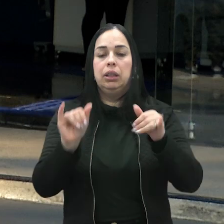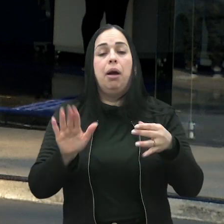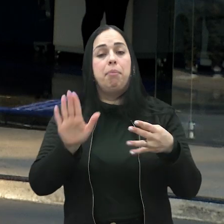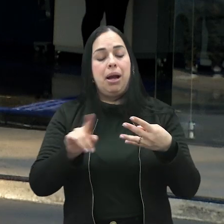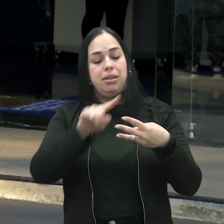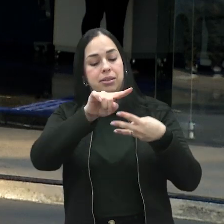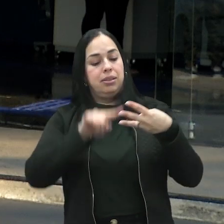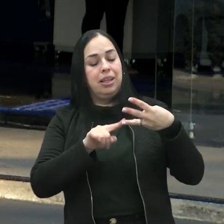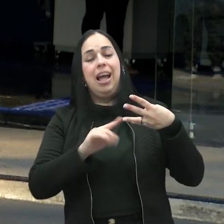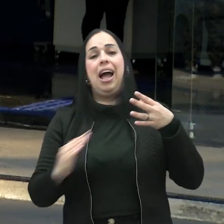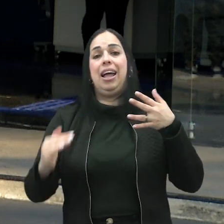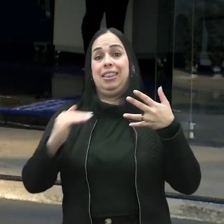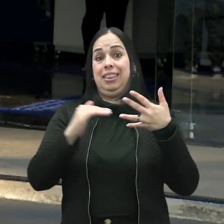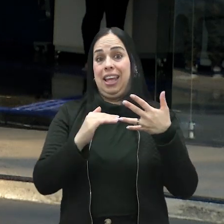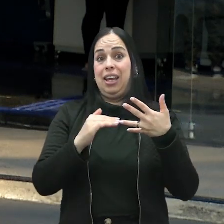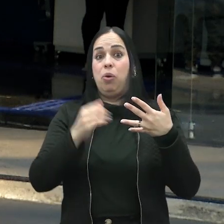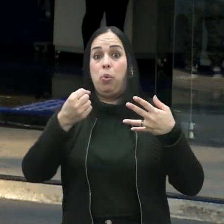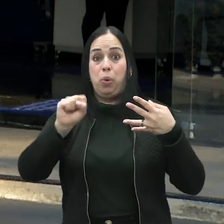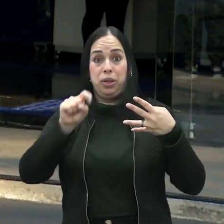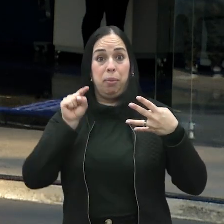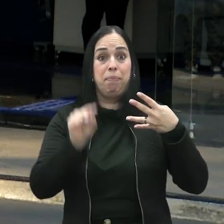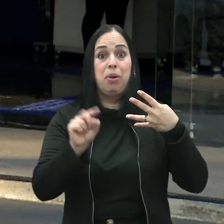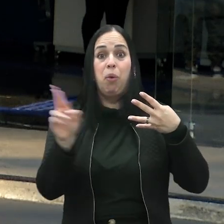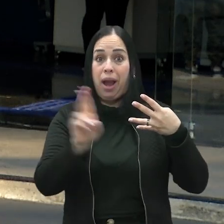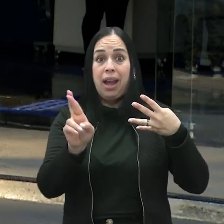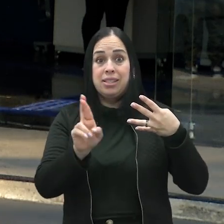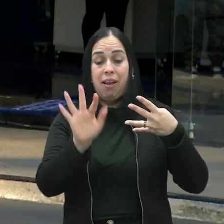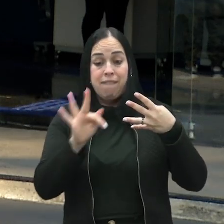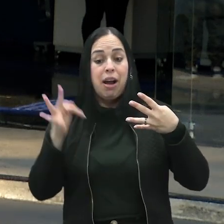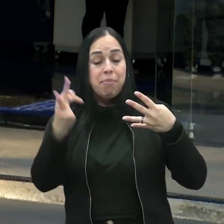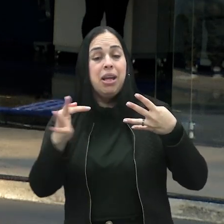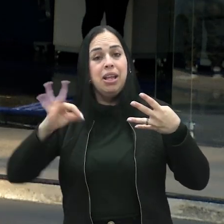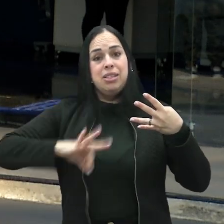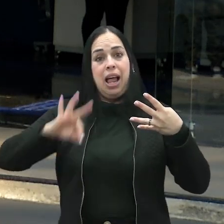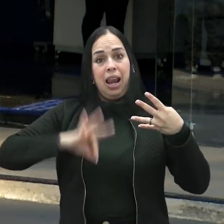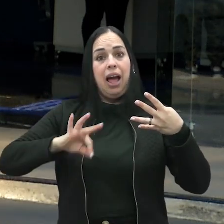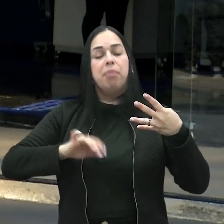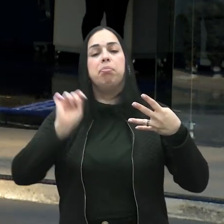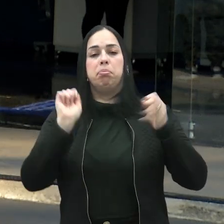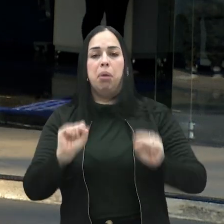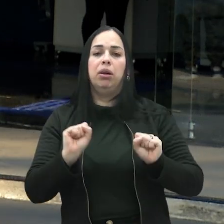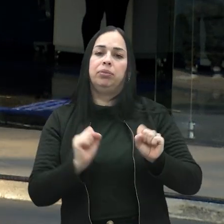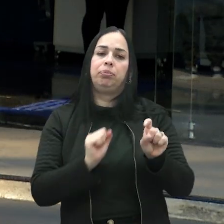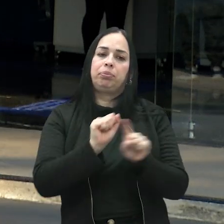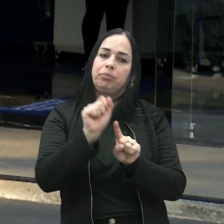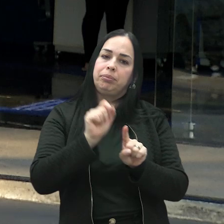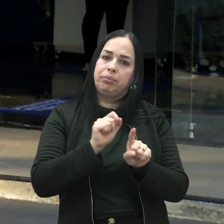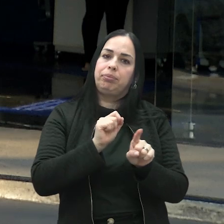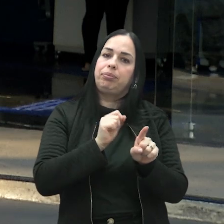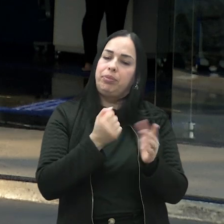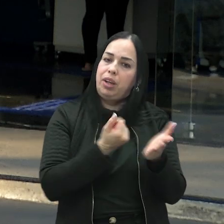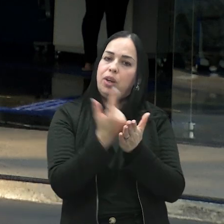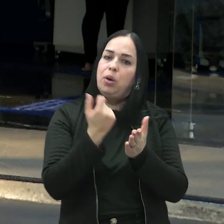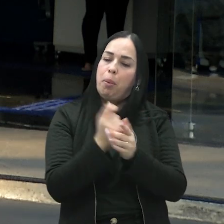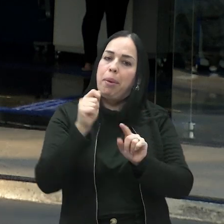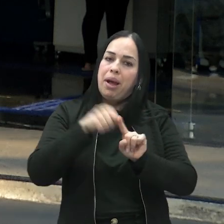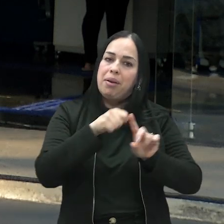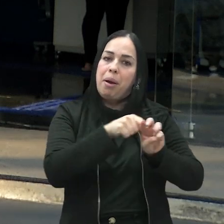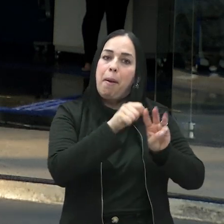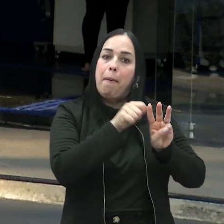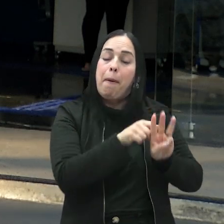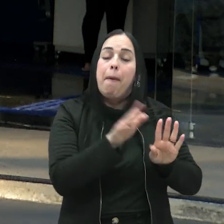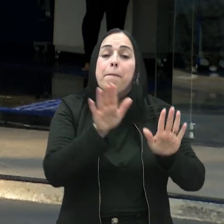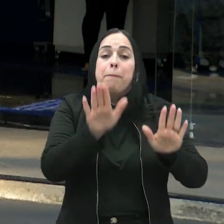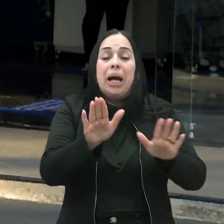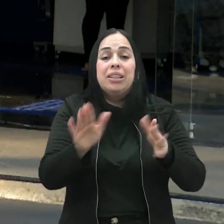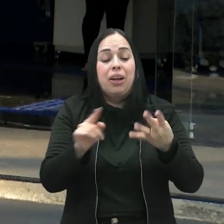então, somente famílias com renda bruta de até R$ 8.600 podiam financiar um imóvel pelo programa.